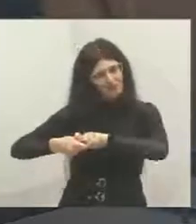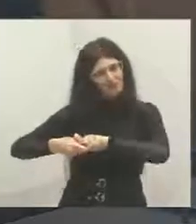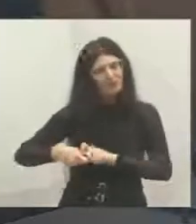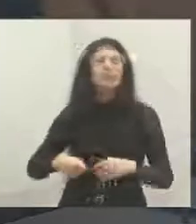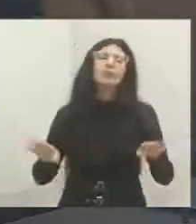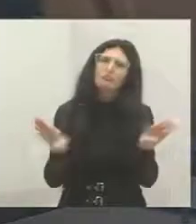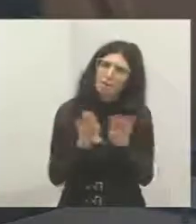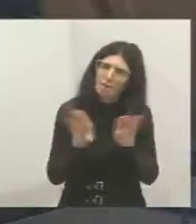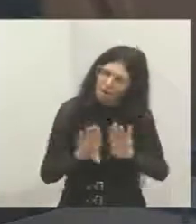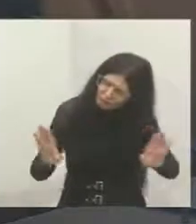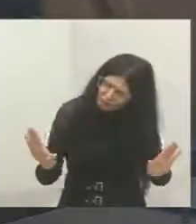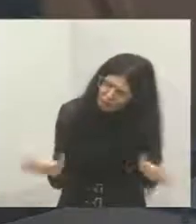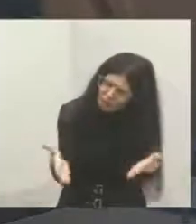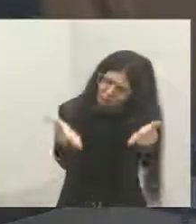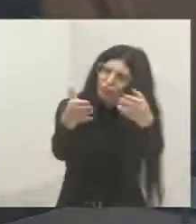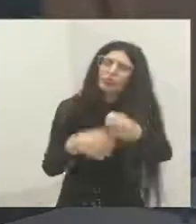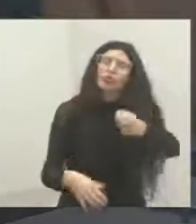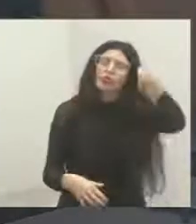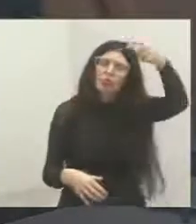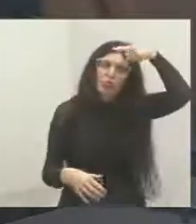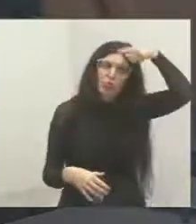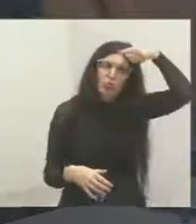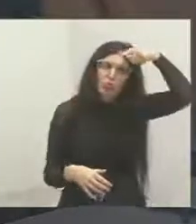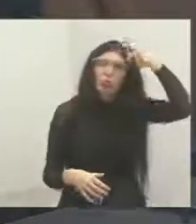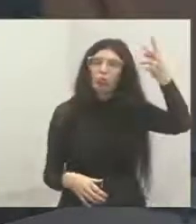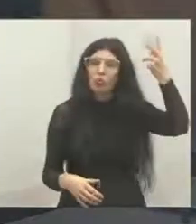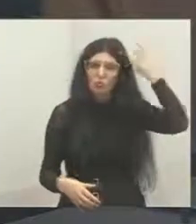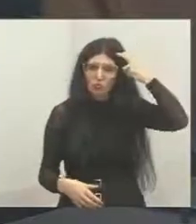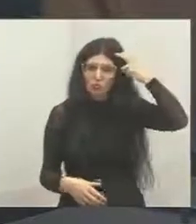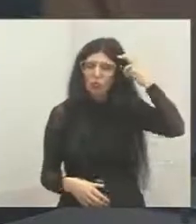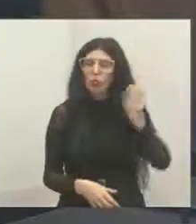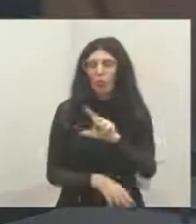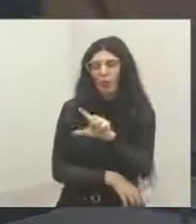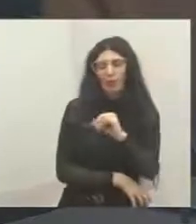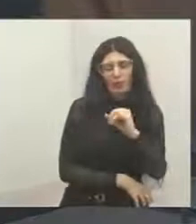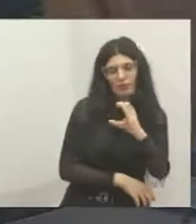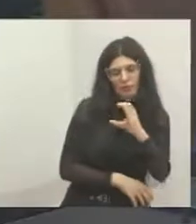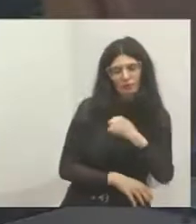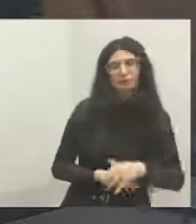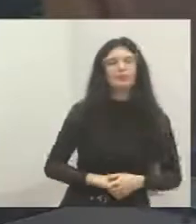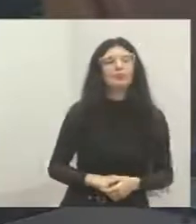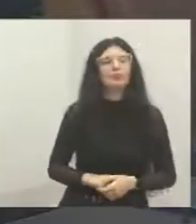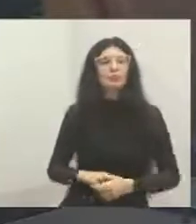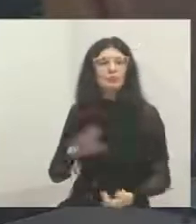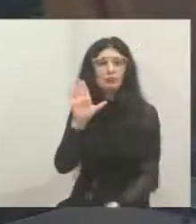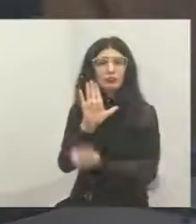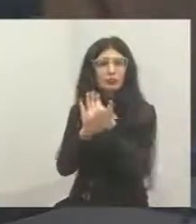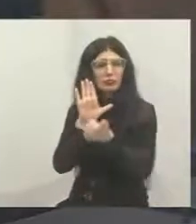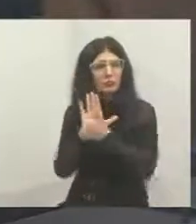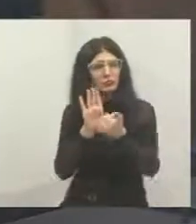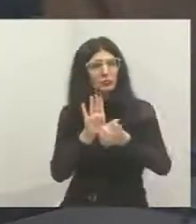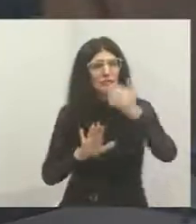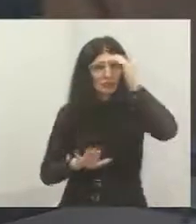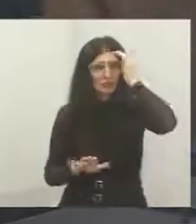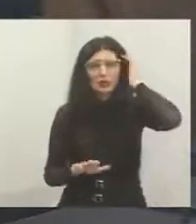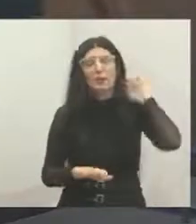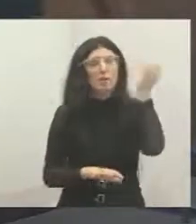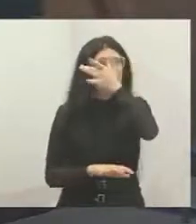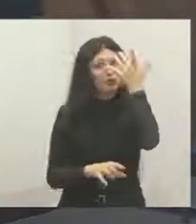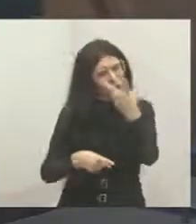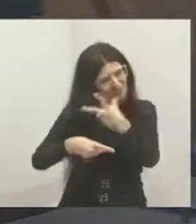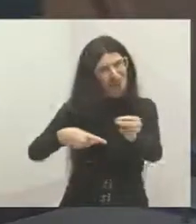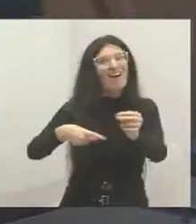para os projetos culturais vinculado ao LIC. Então, primeiro, o provedor lá que ganhou o